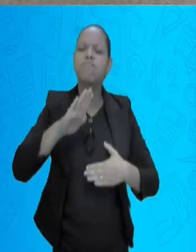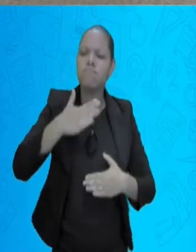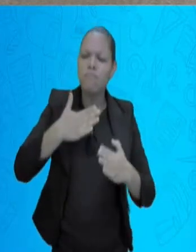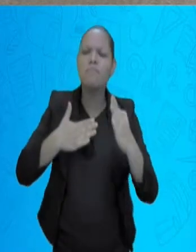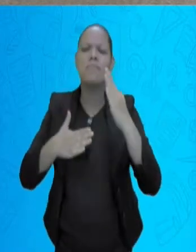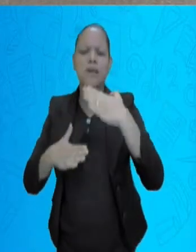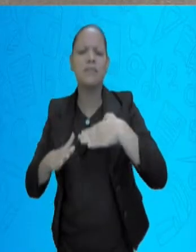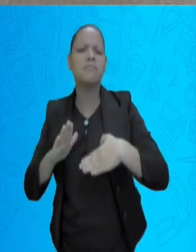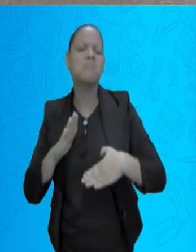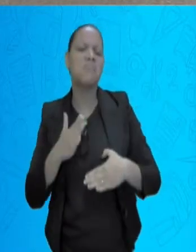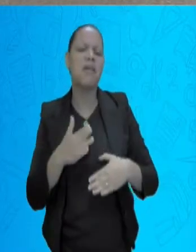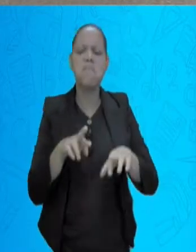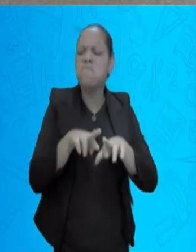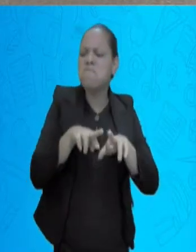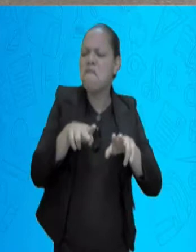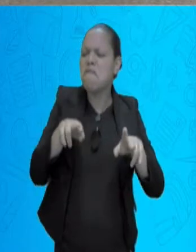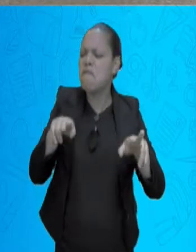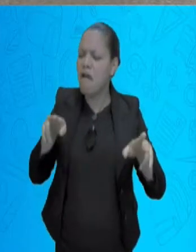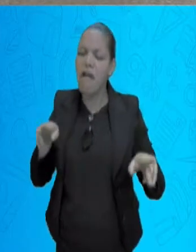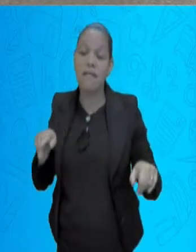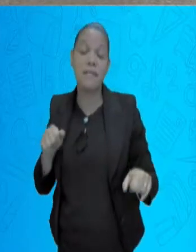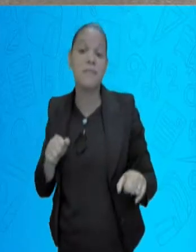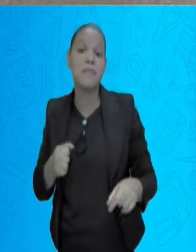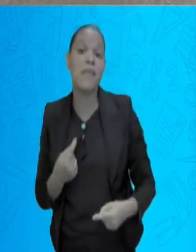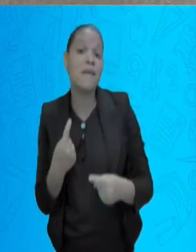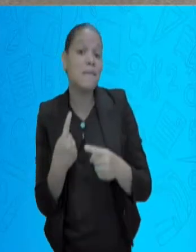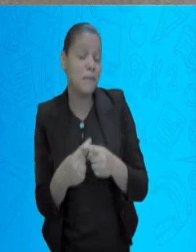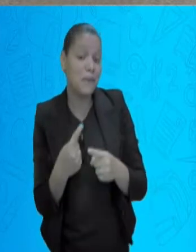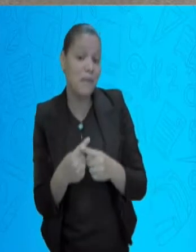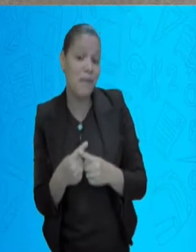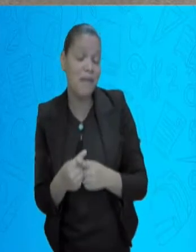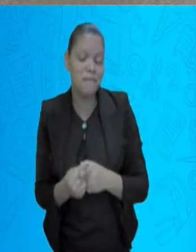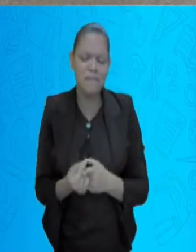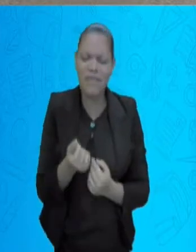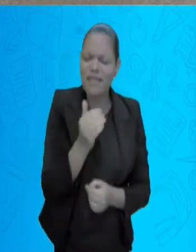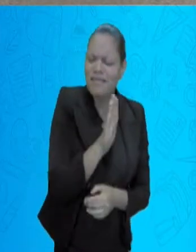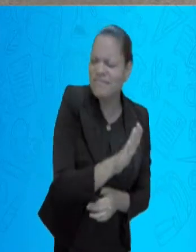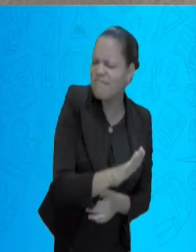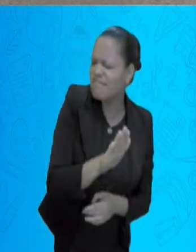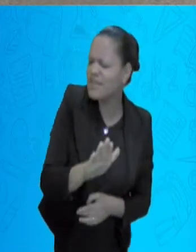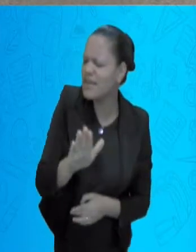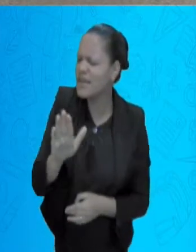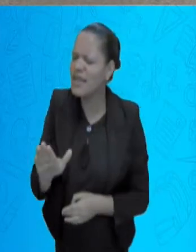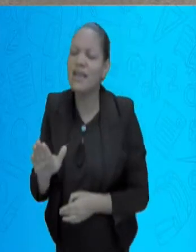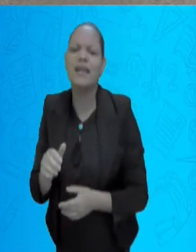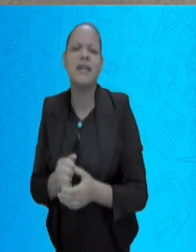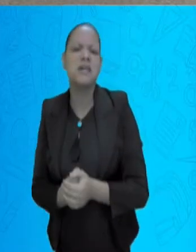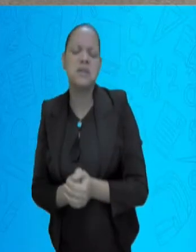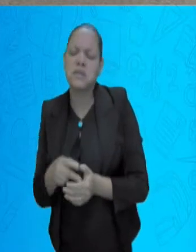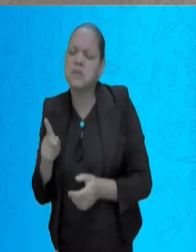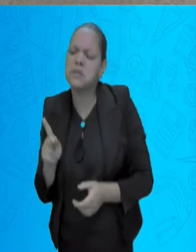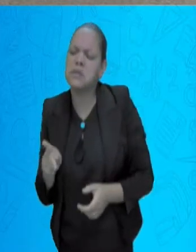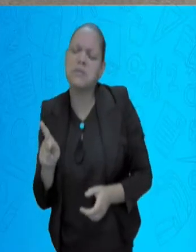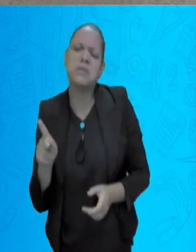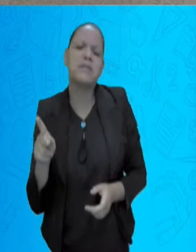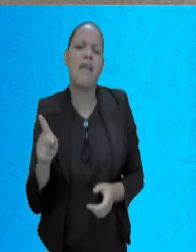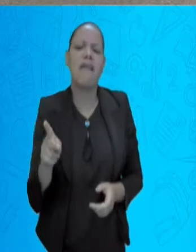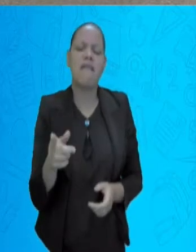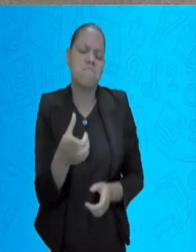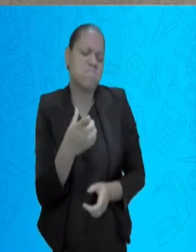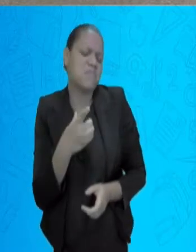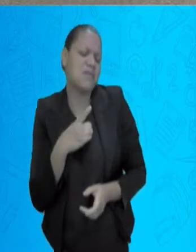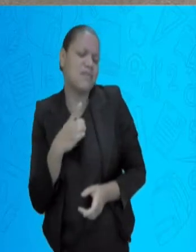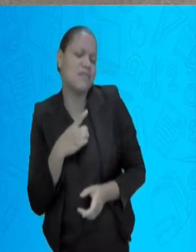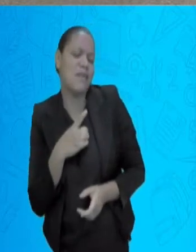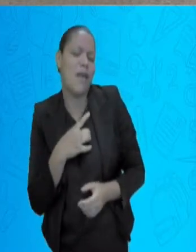muito esse tipo de instrumento de brinquedo. Mas hoje nós vamos falar sobre a importância